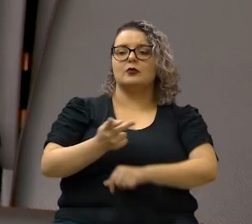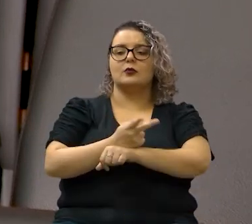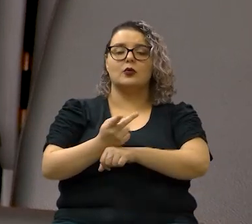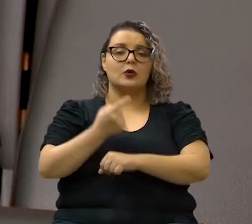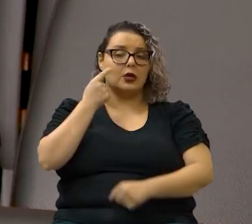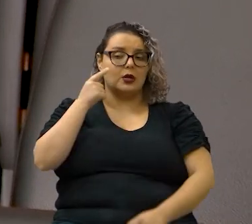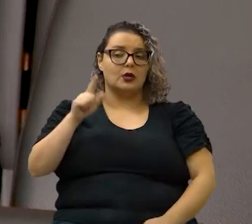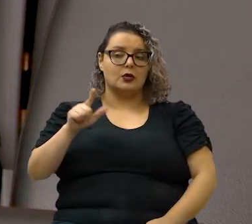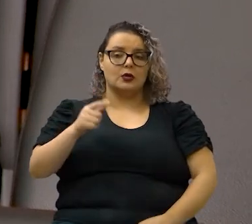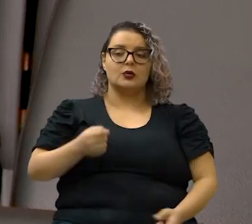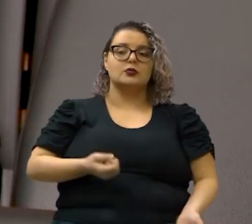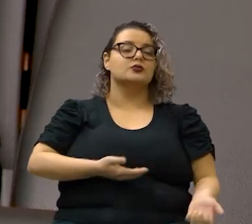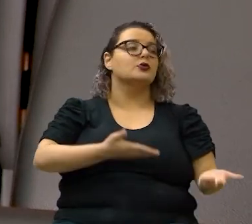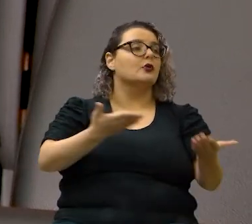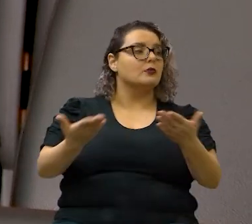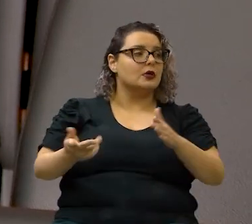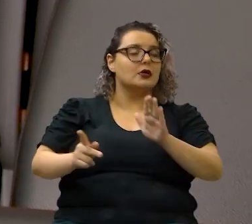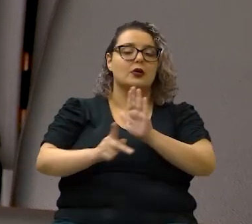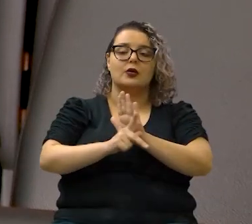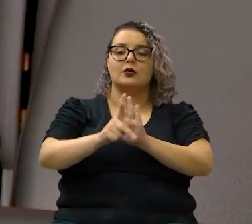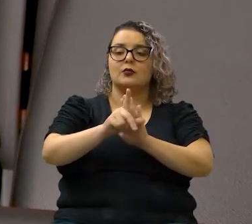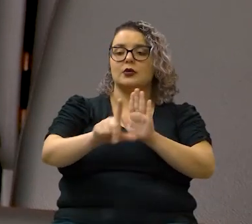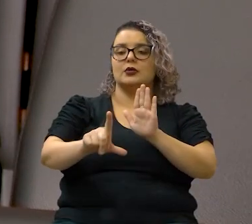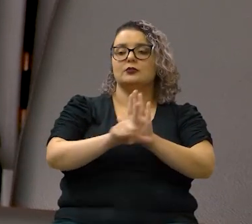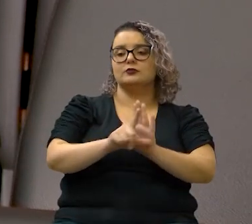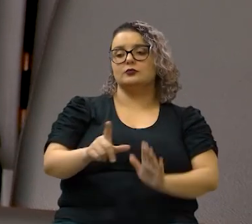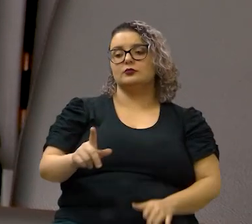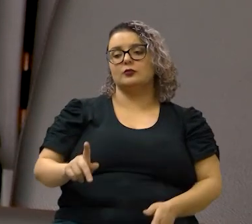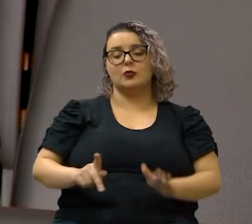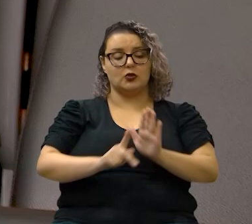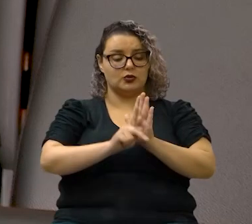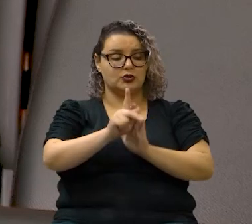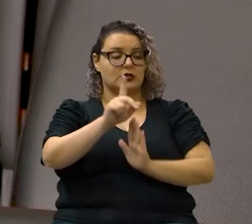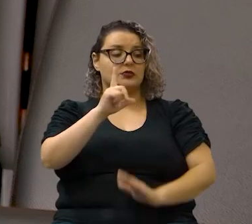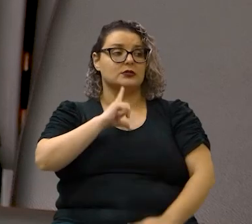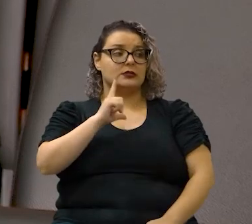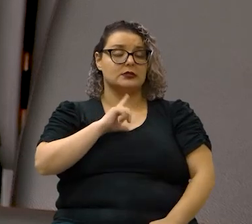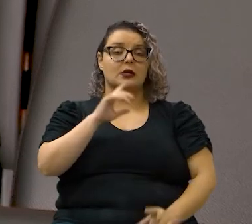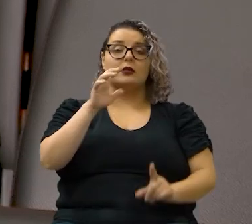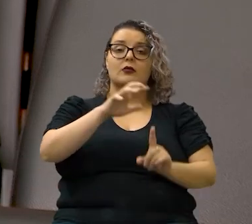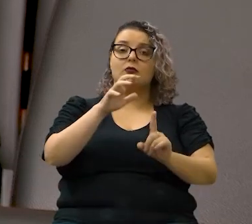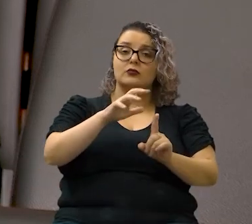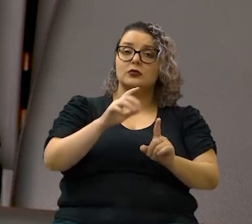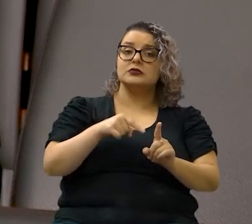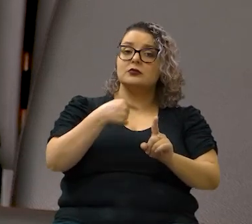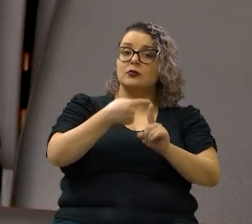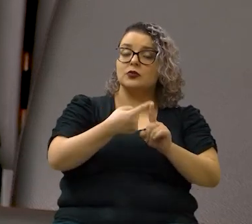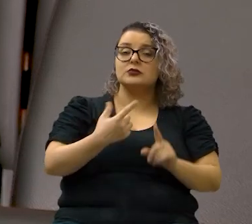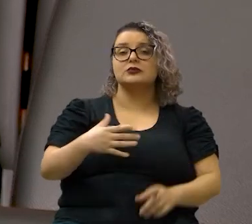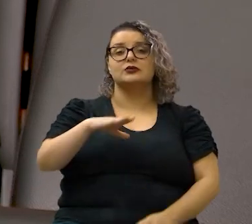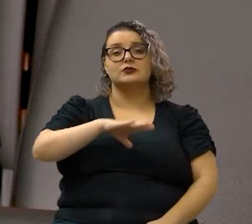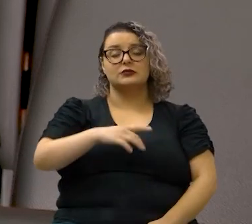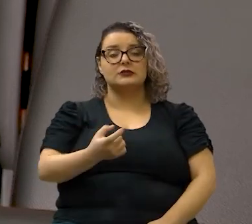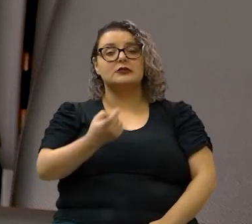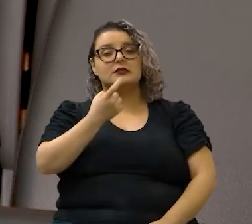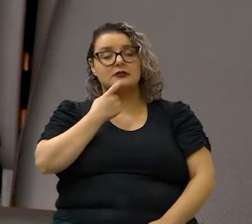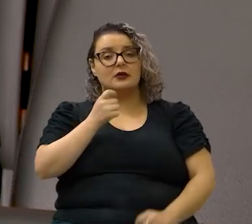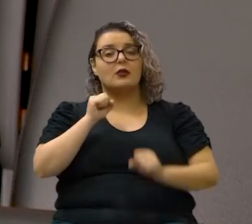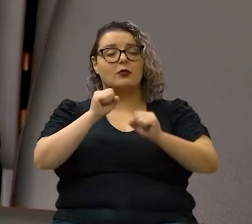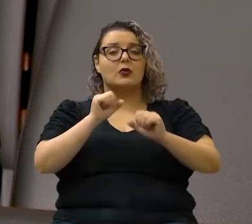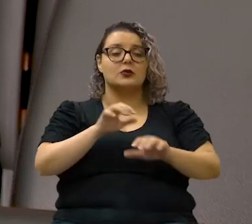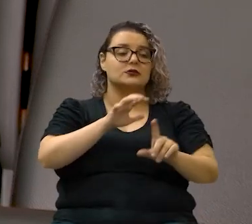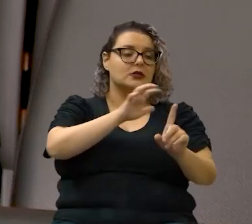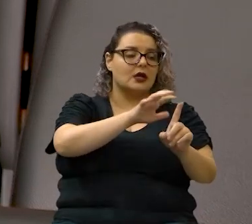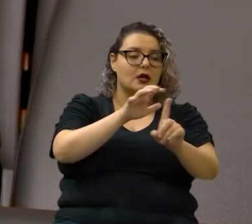procura, evidentemente, apresentar projetos de leis, projetos que tenham realmente impacto na cidade, que possam